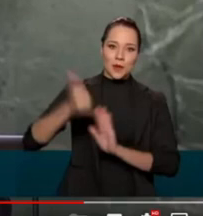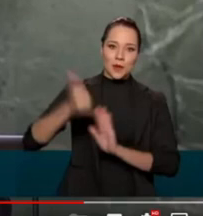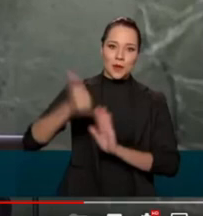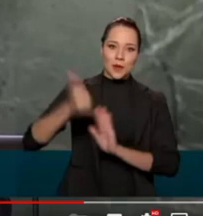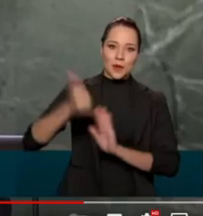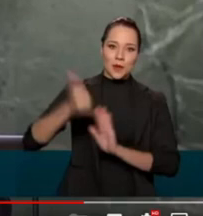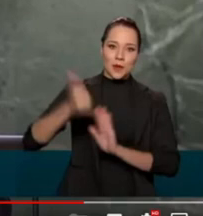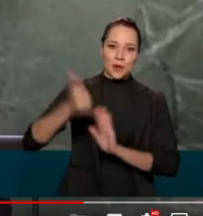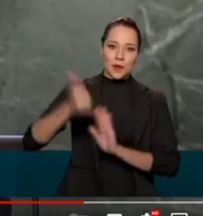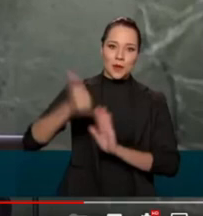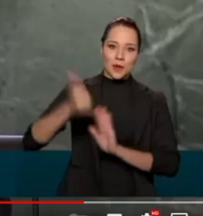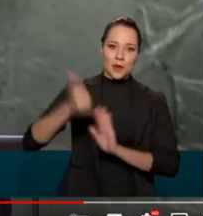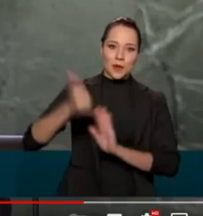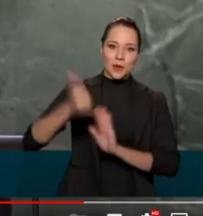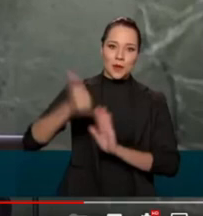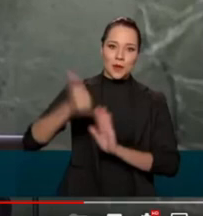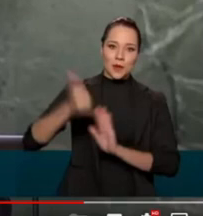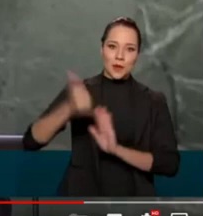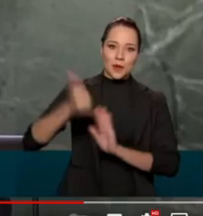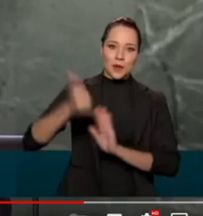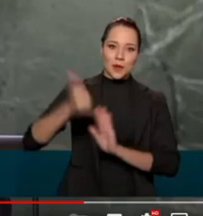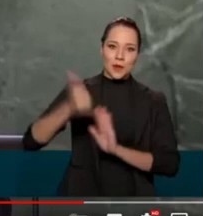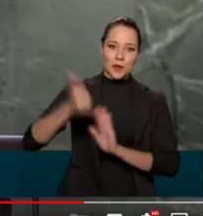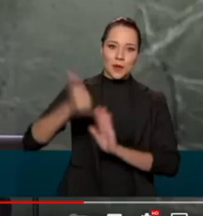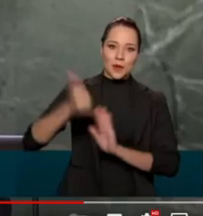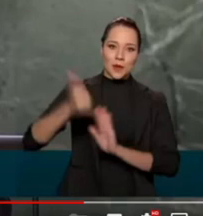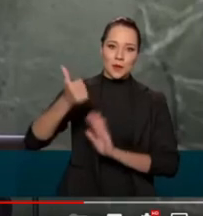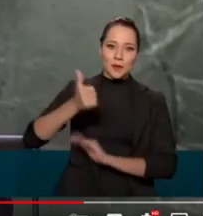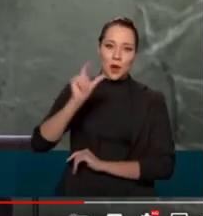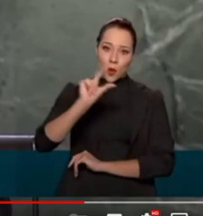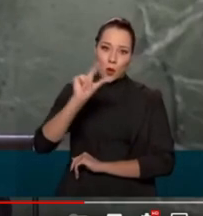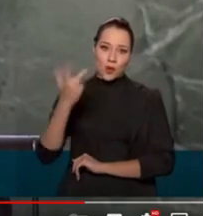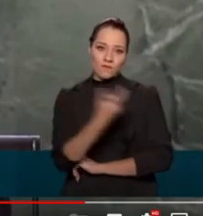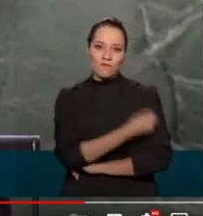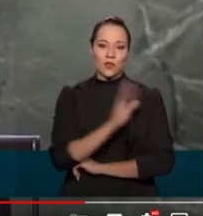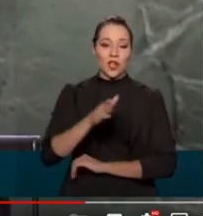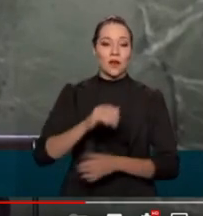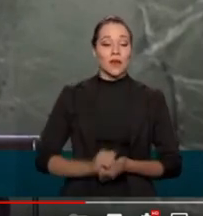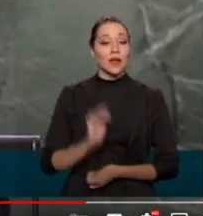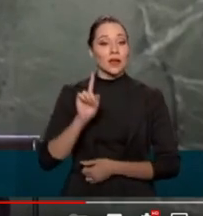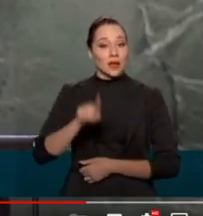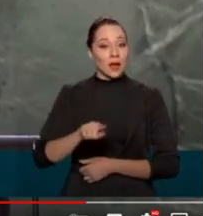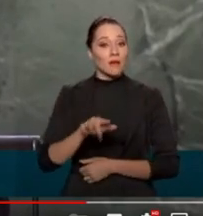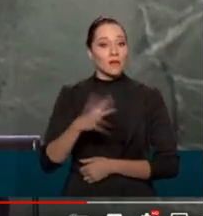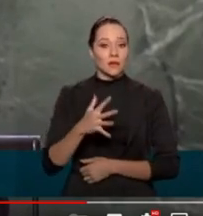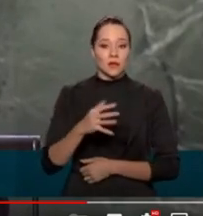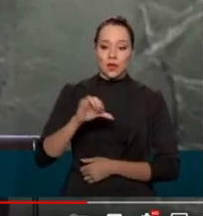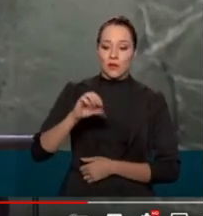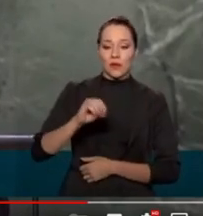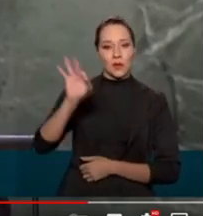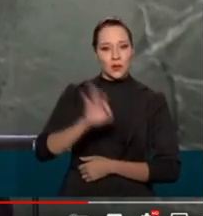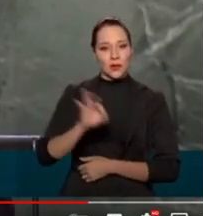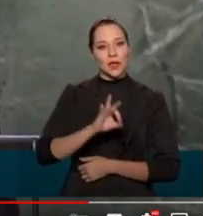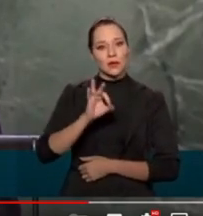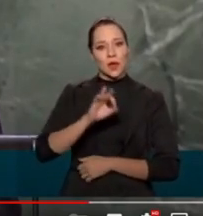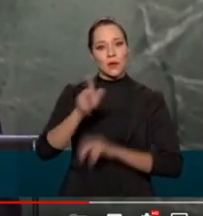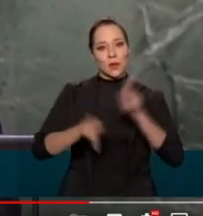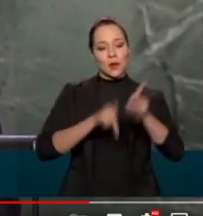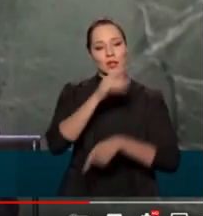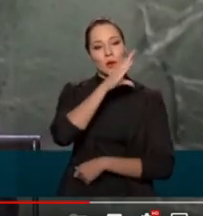negacionismo anti-vacina infelizmente isso não foi citado e o que representa quase noventa porcento